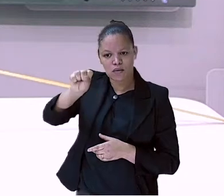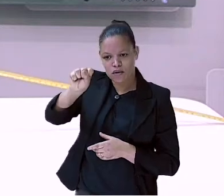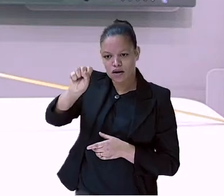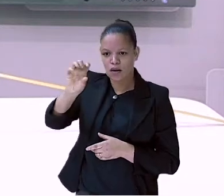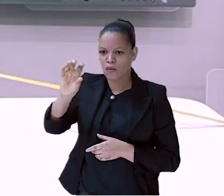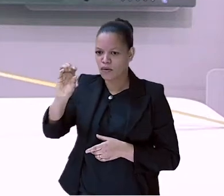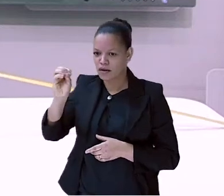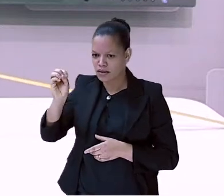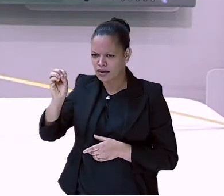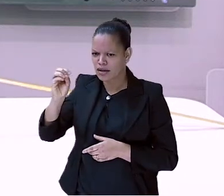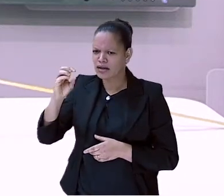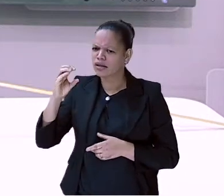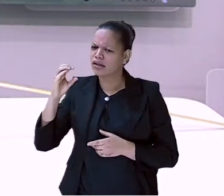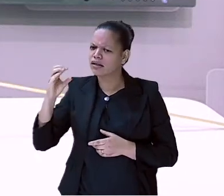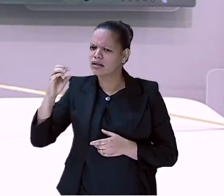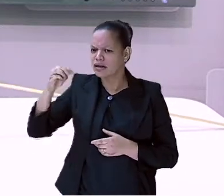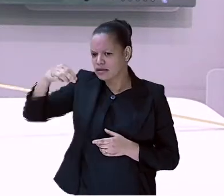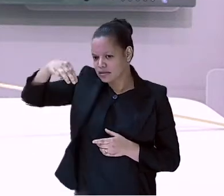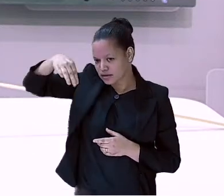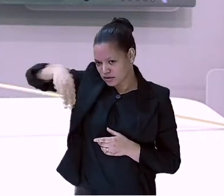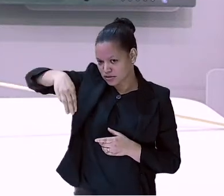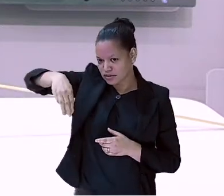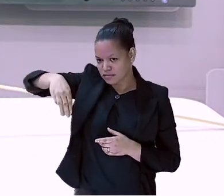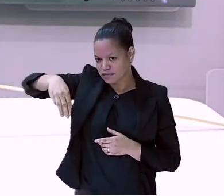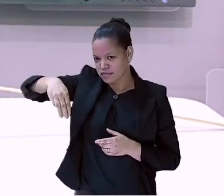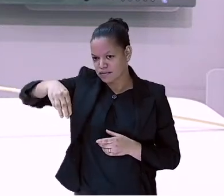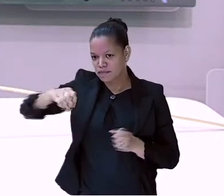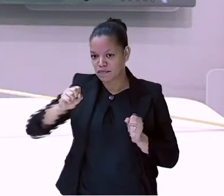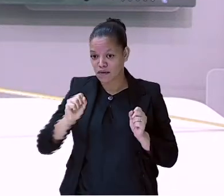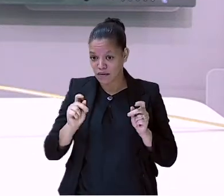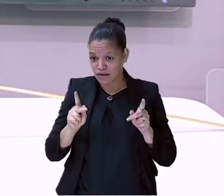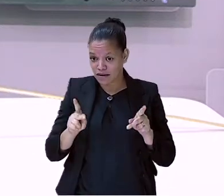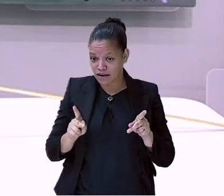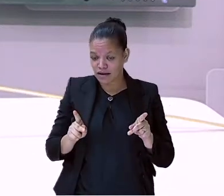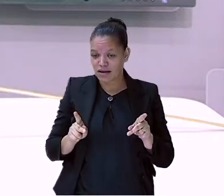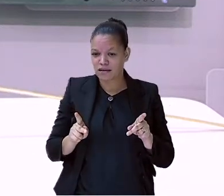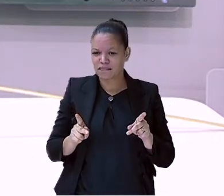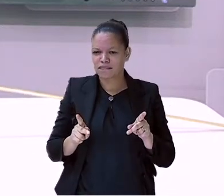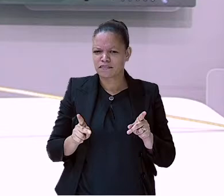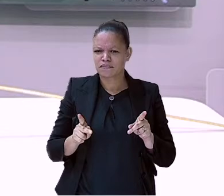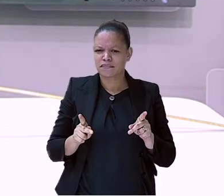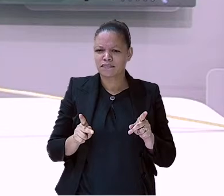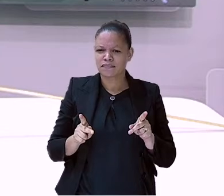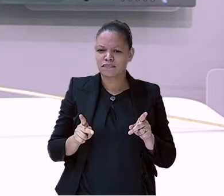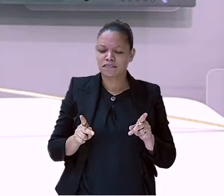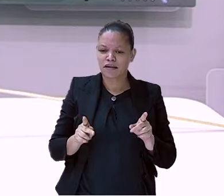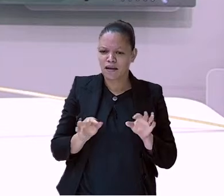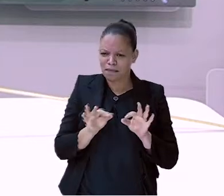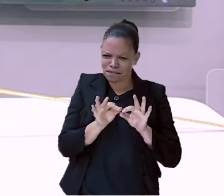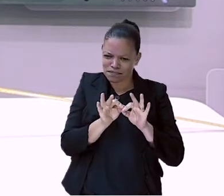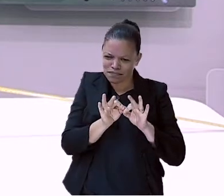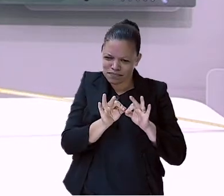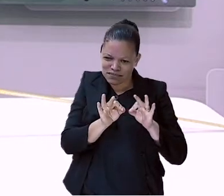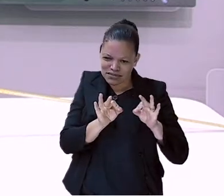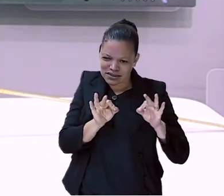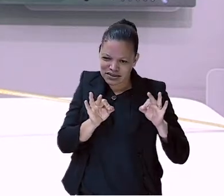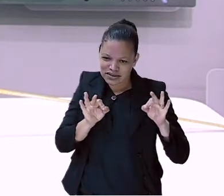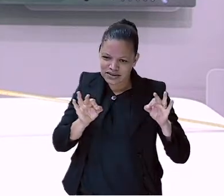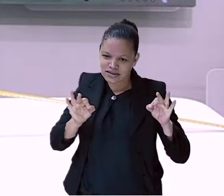1,80 m, porque não atingiu o próximo metro. Ele está aqui uma medida quebrada, né? Então,